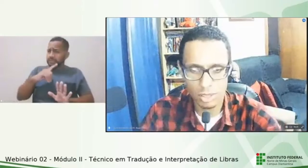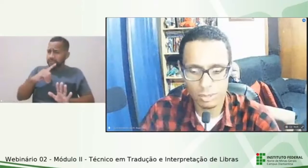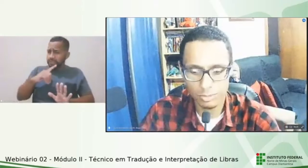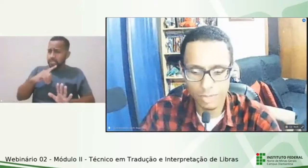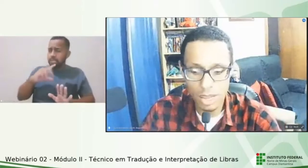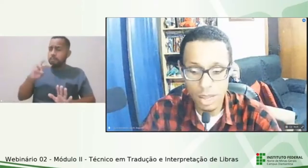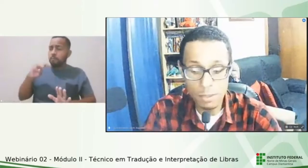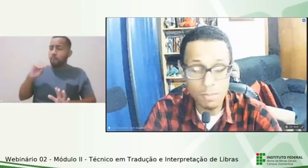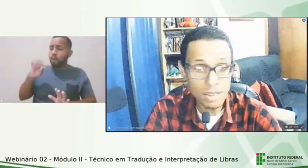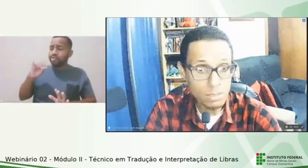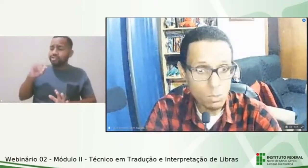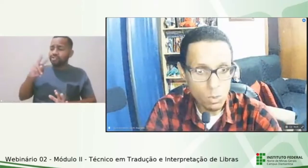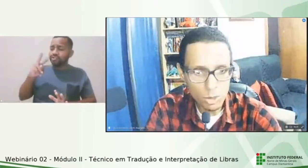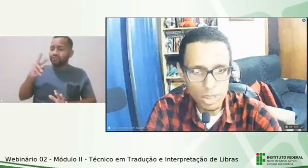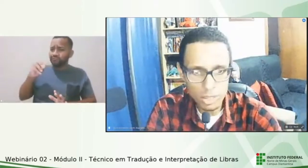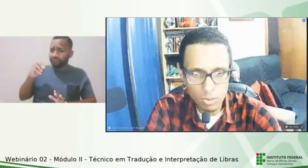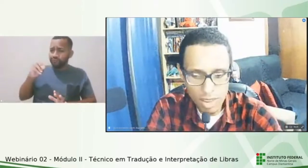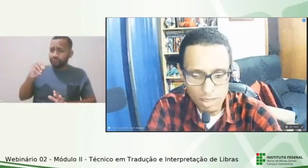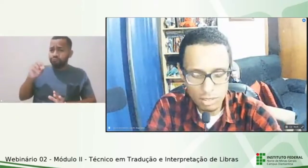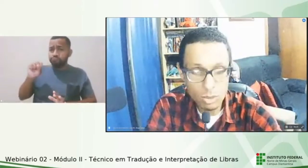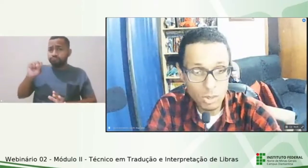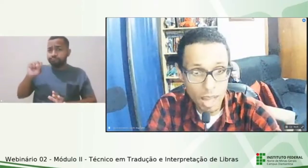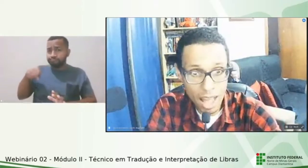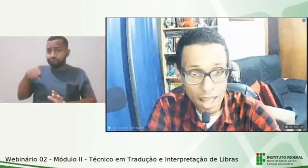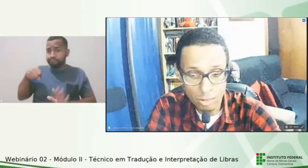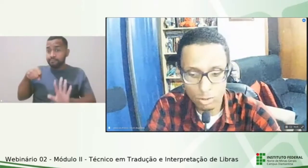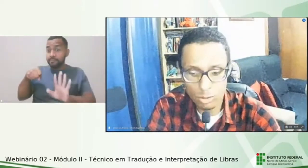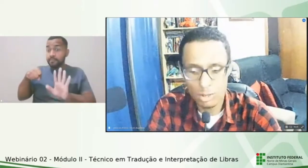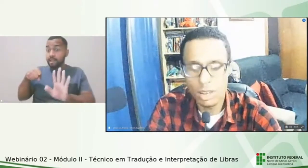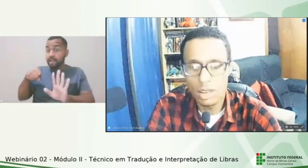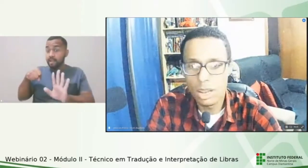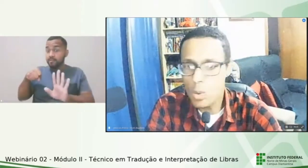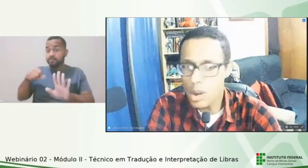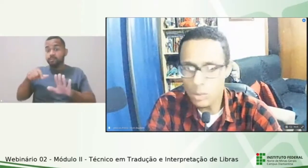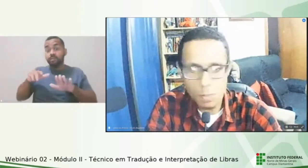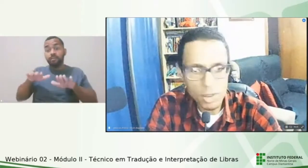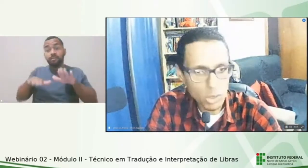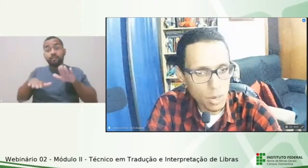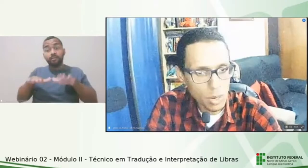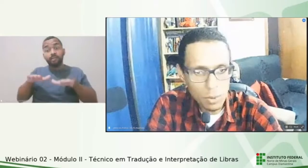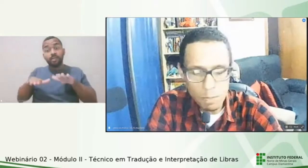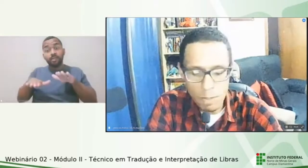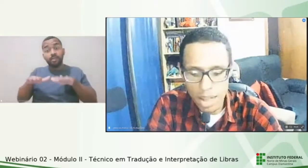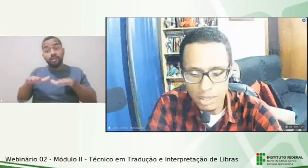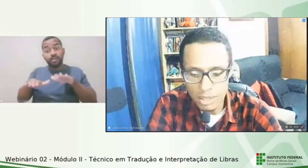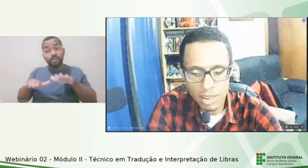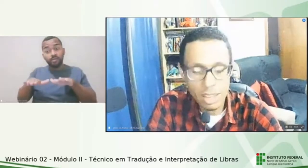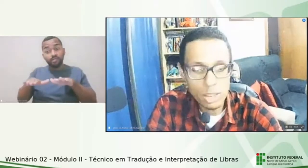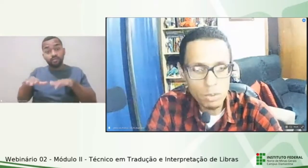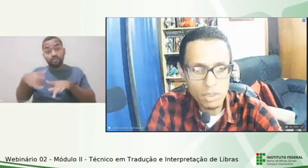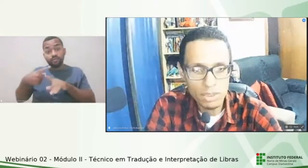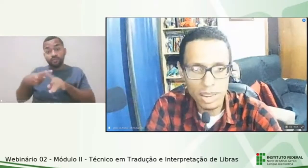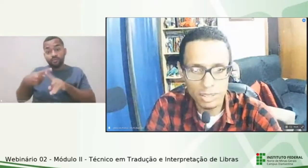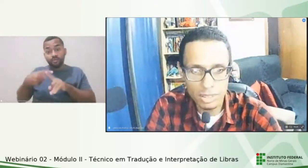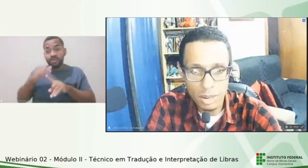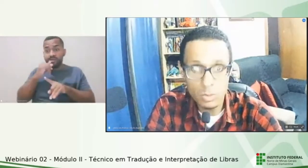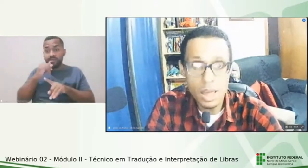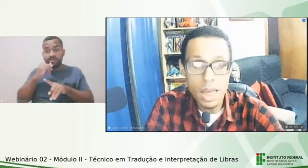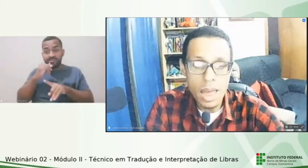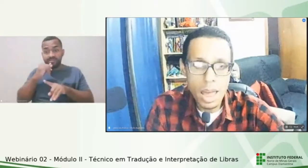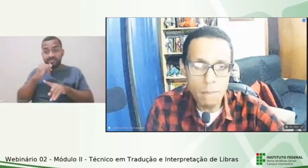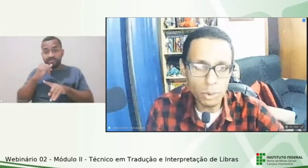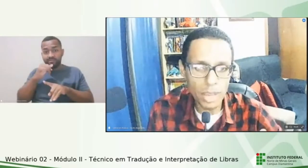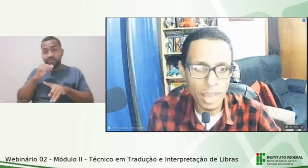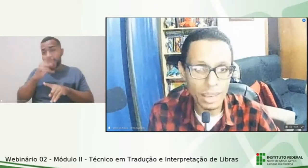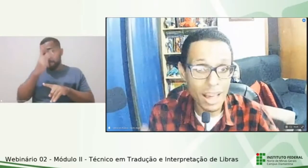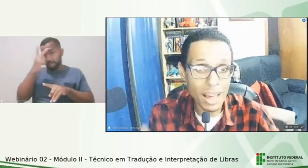sim. Mas em muitas das vezes, dos casos, quando a pessoa não passa em uma avaliação,